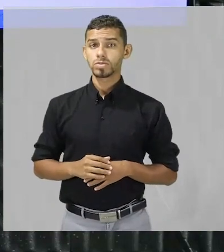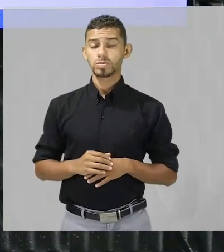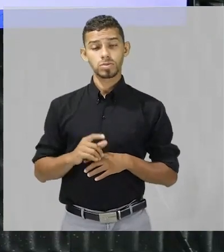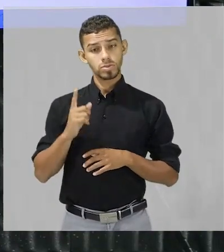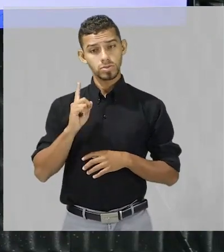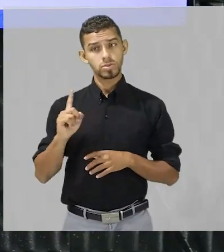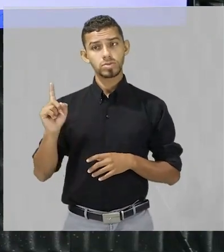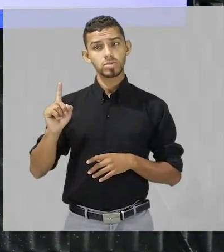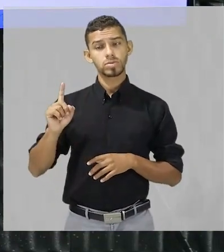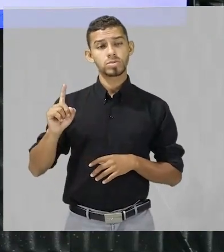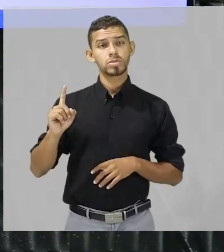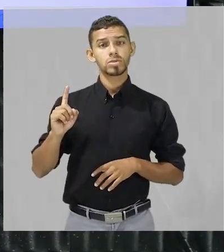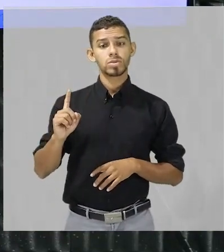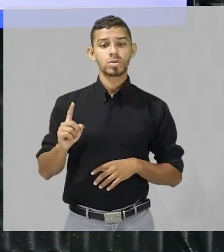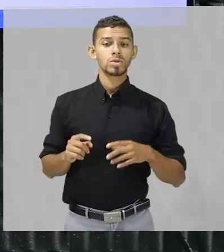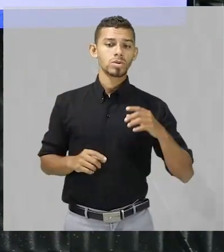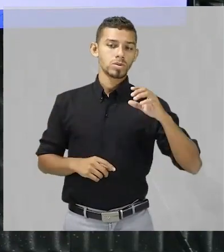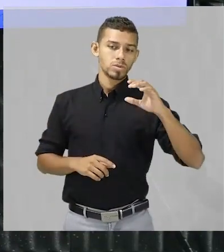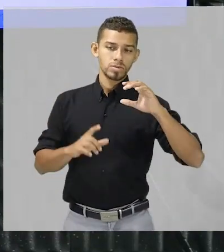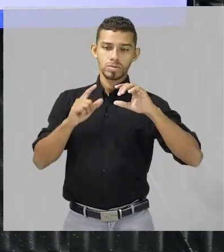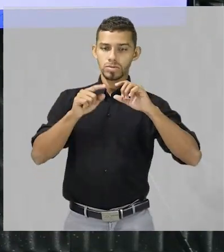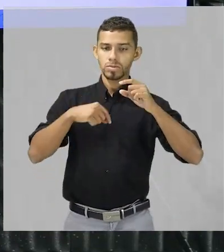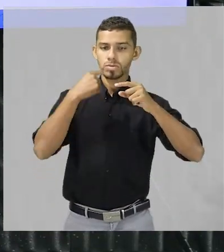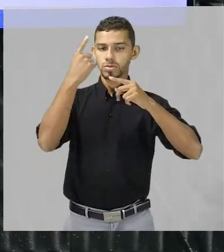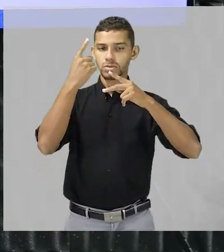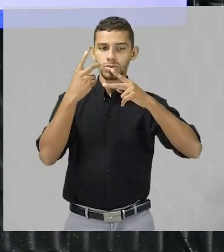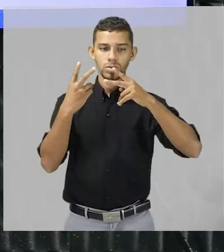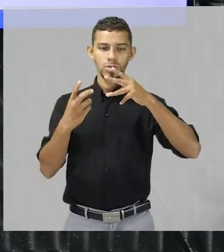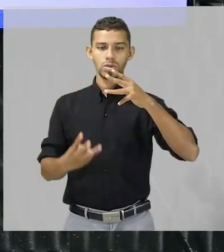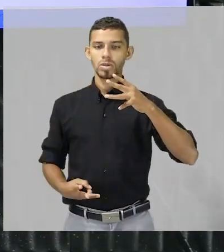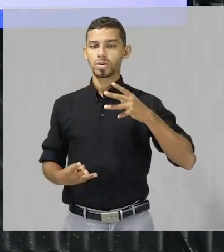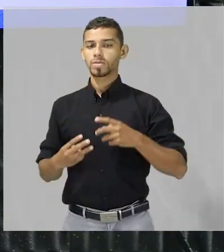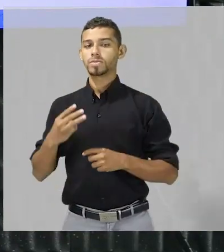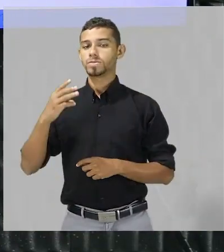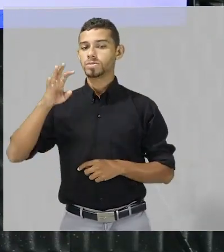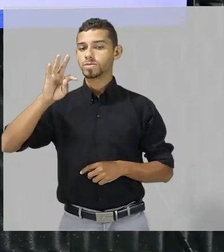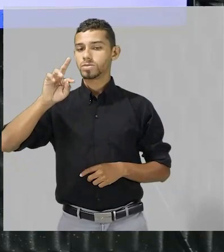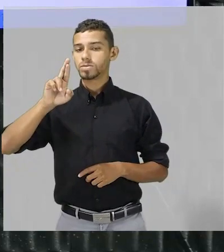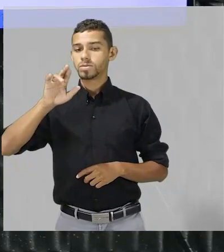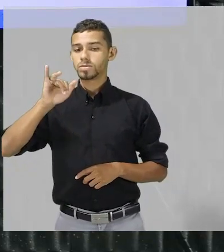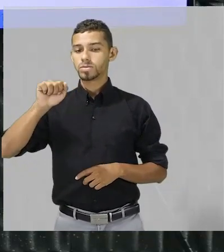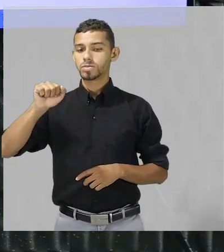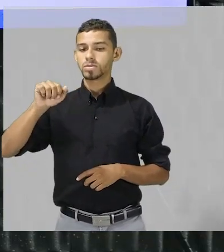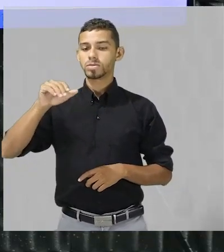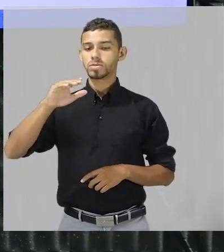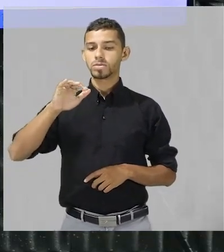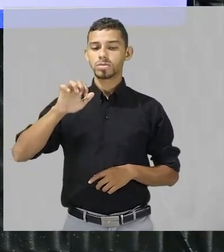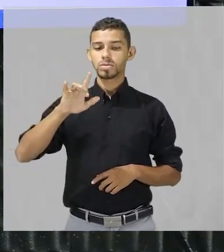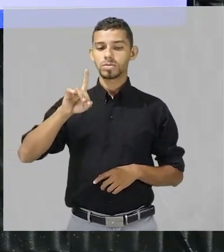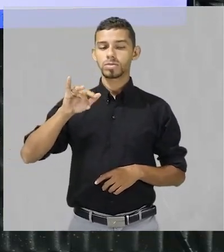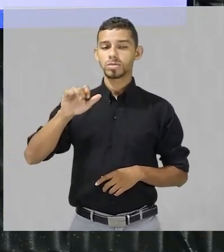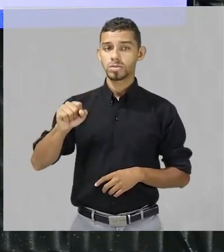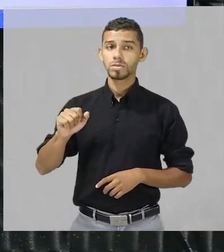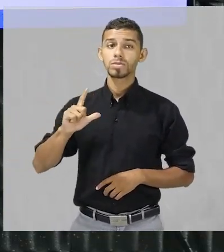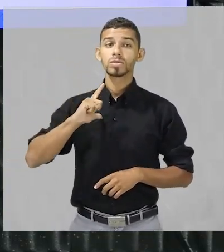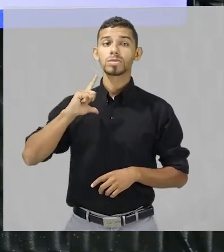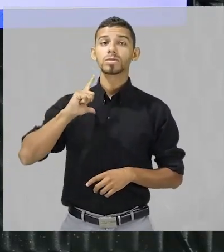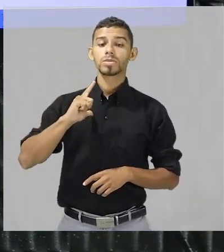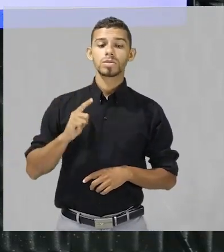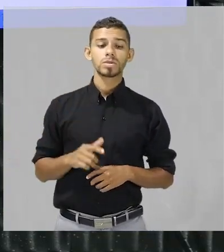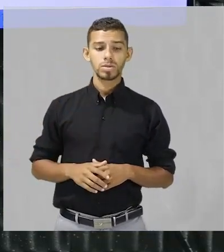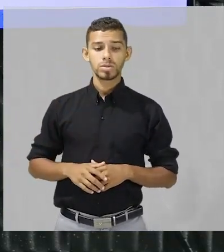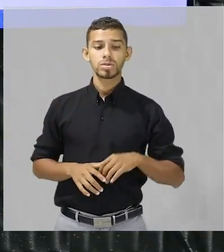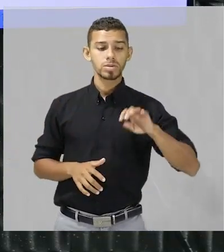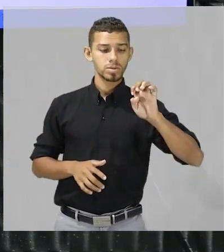quebrar. Então, um triéster, né, um triglicerídeo, ele vai gerar uma